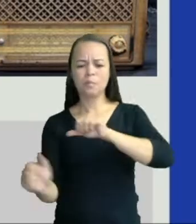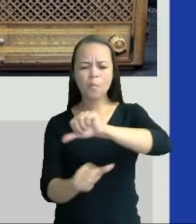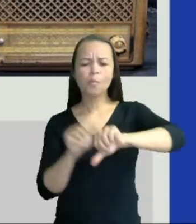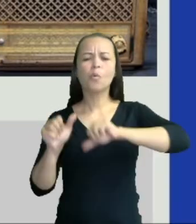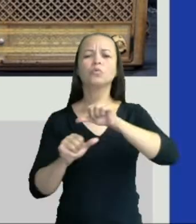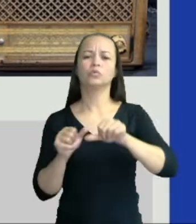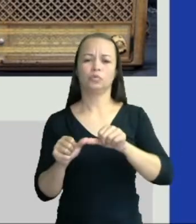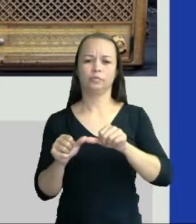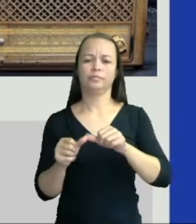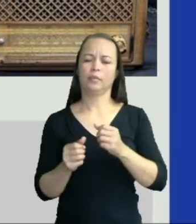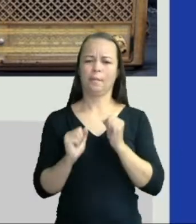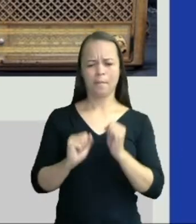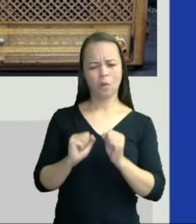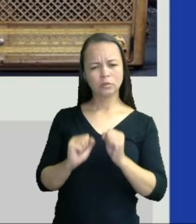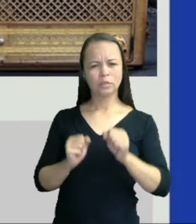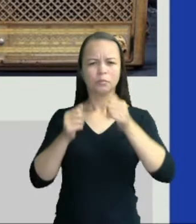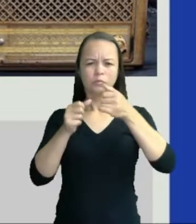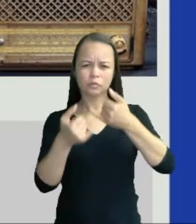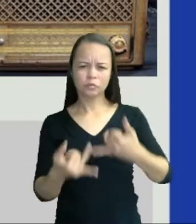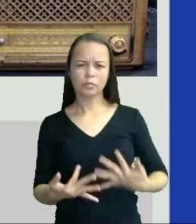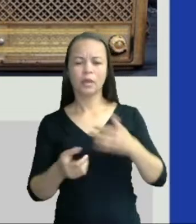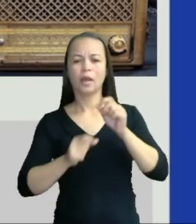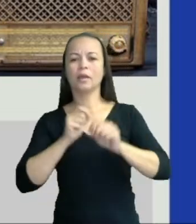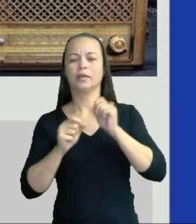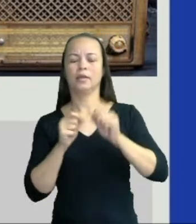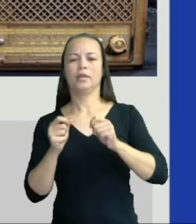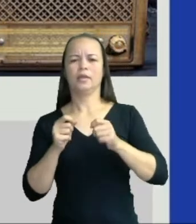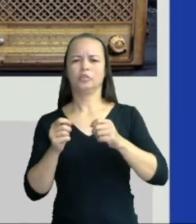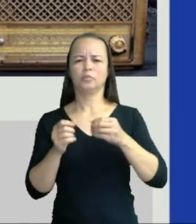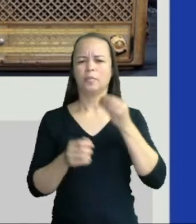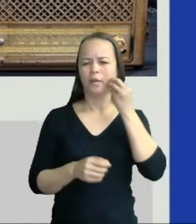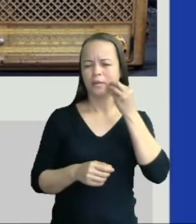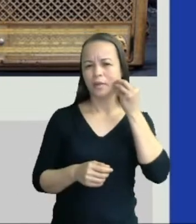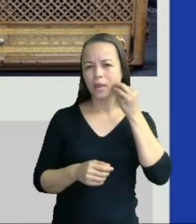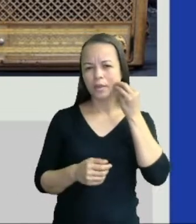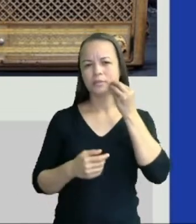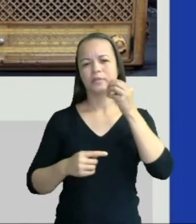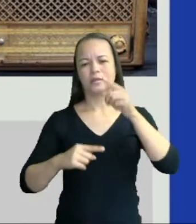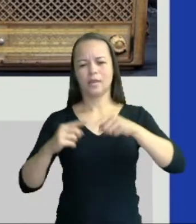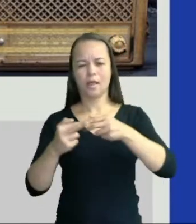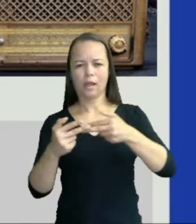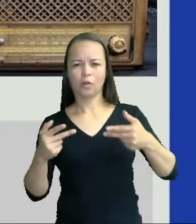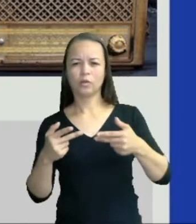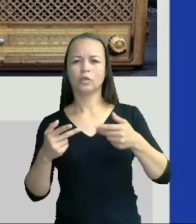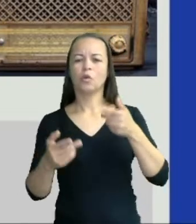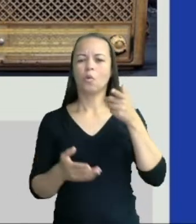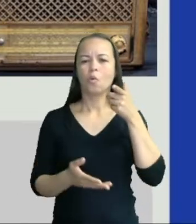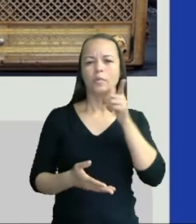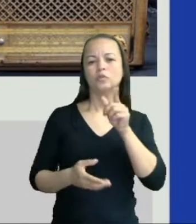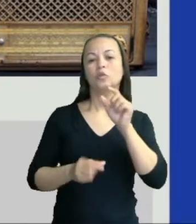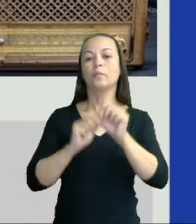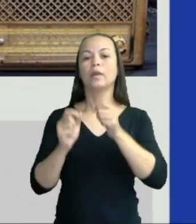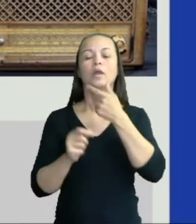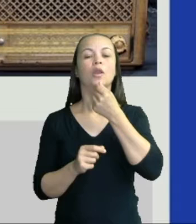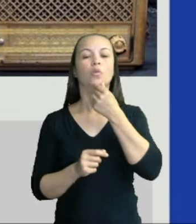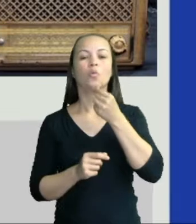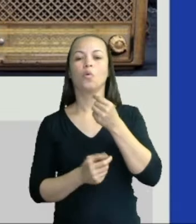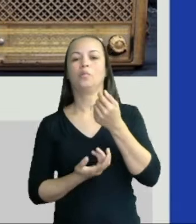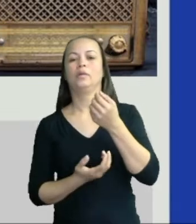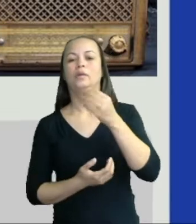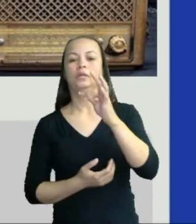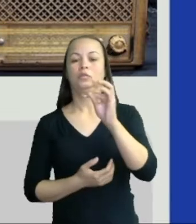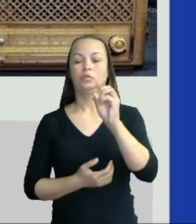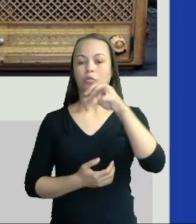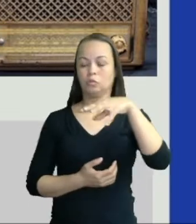eletrônicos. Podemos dizer que as primeiras experiências eletrônicas ocorreram com Thomas Edison, quando ele inventou a